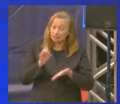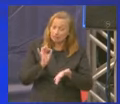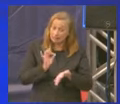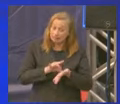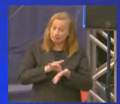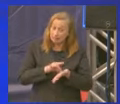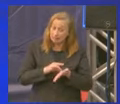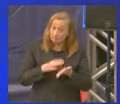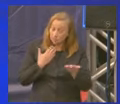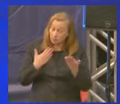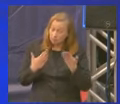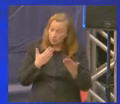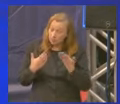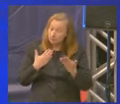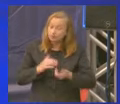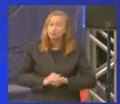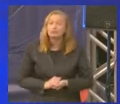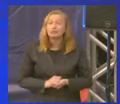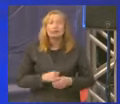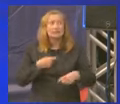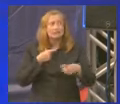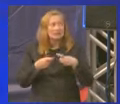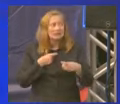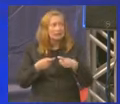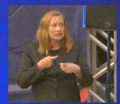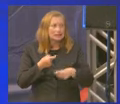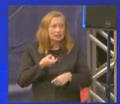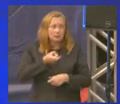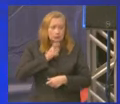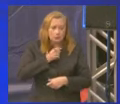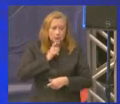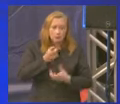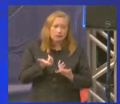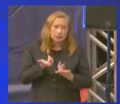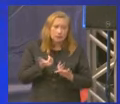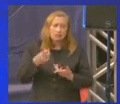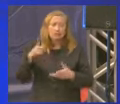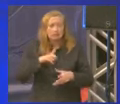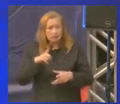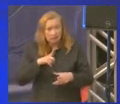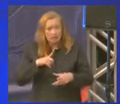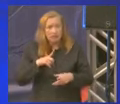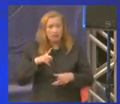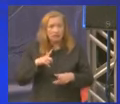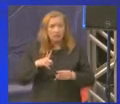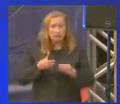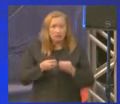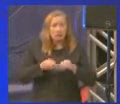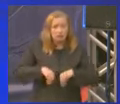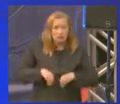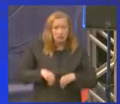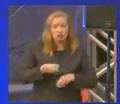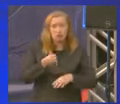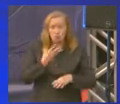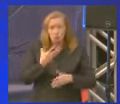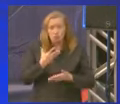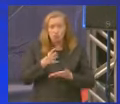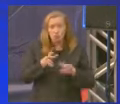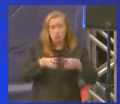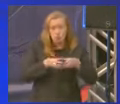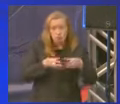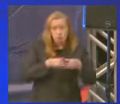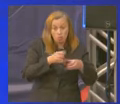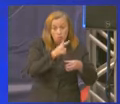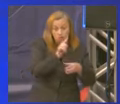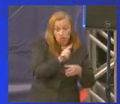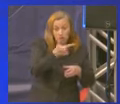favor. Essa Guerra Fria ela tem consequências. Boa parte, pessoal, do G20 está nela.